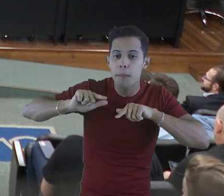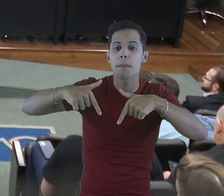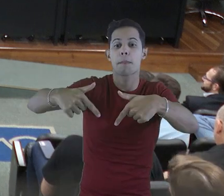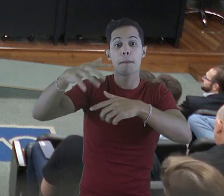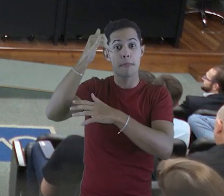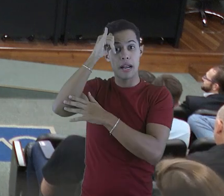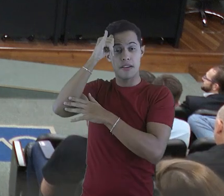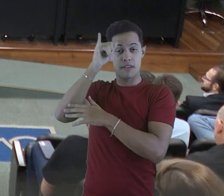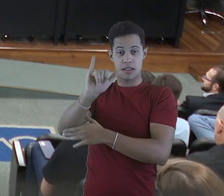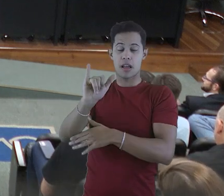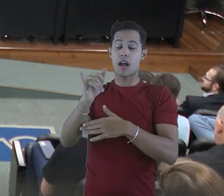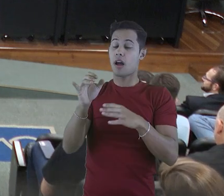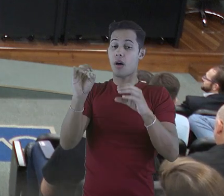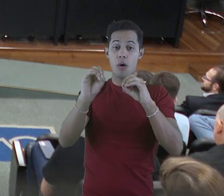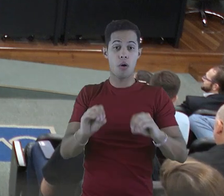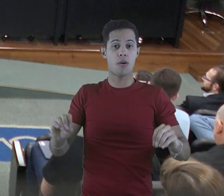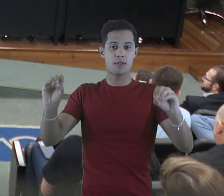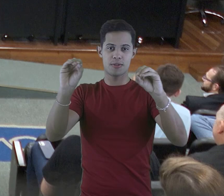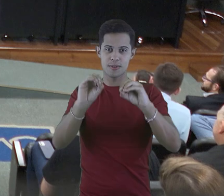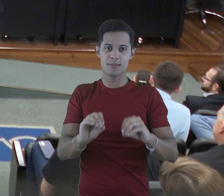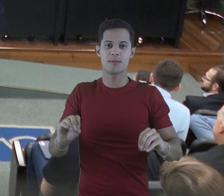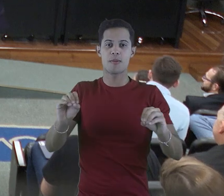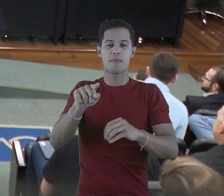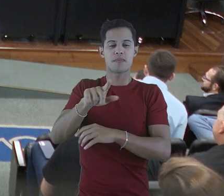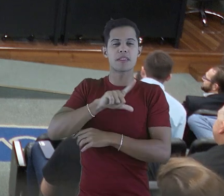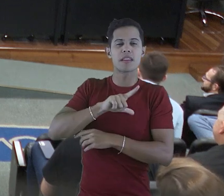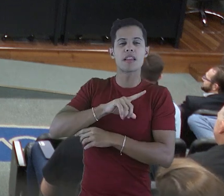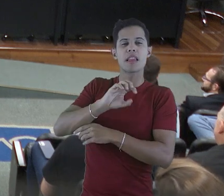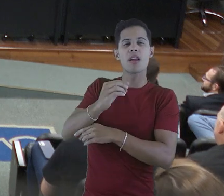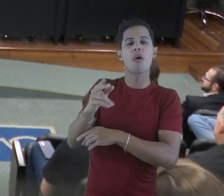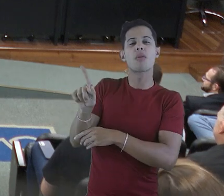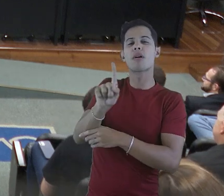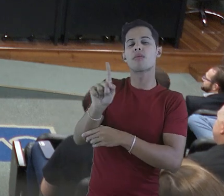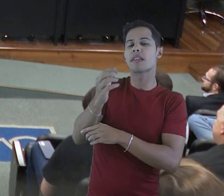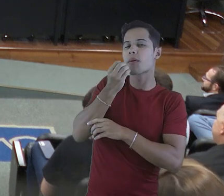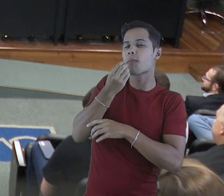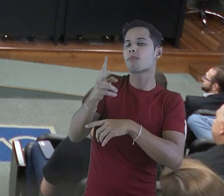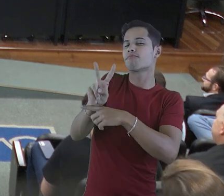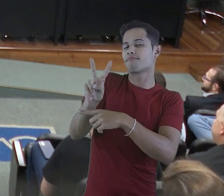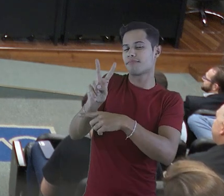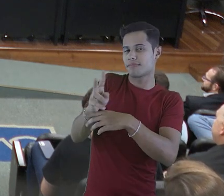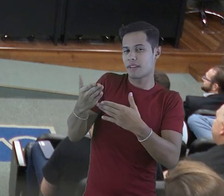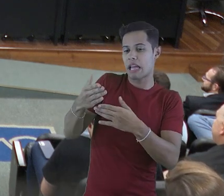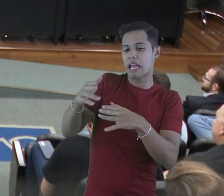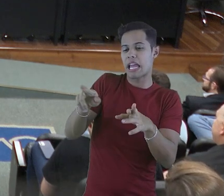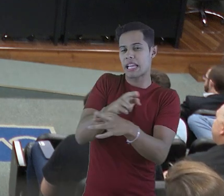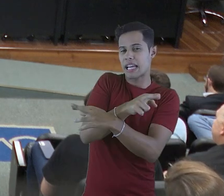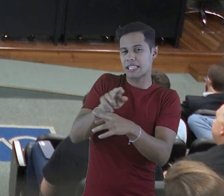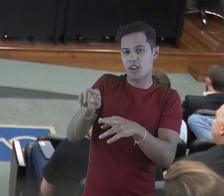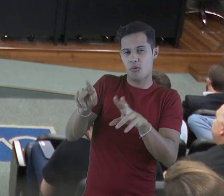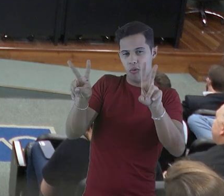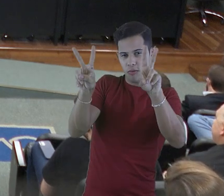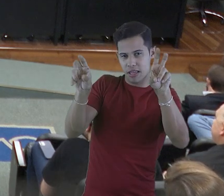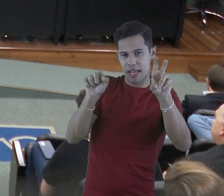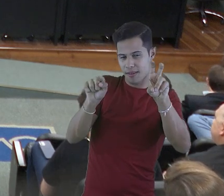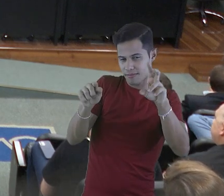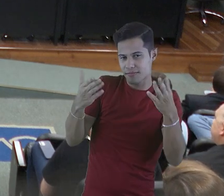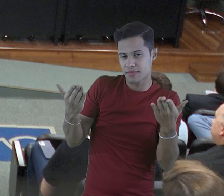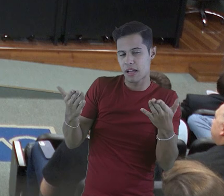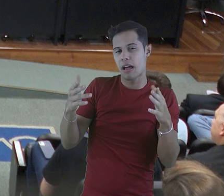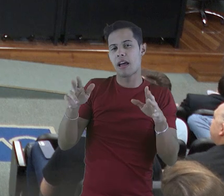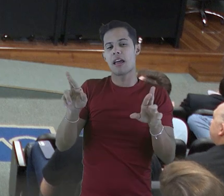boa defesa em relação a isso em relação ao fato de que você não descumpriu o LGPD